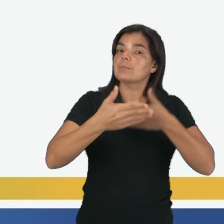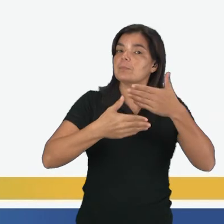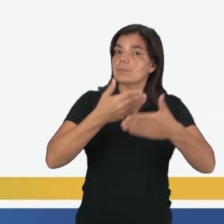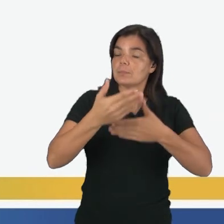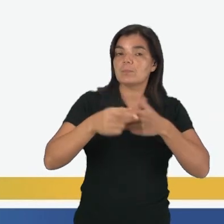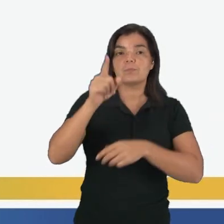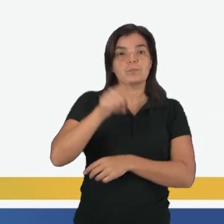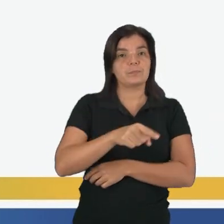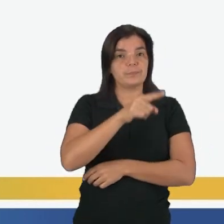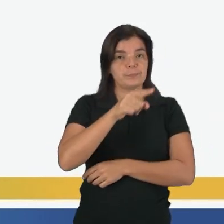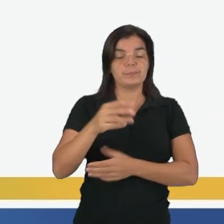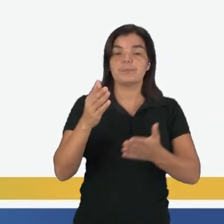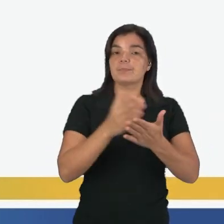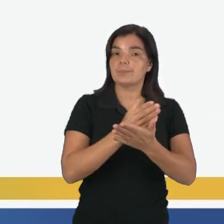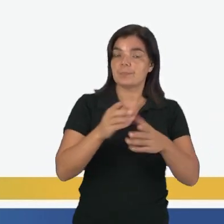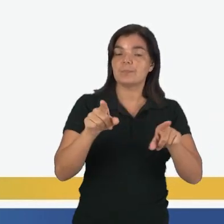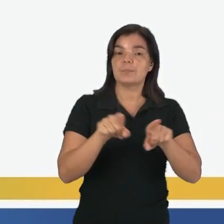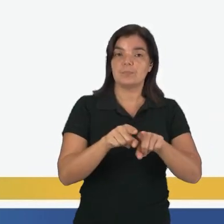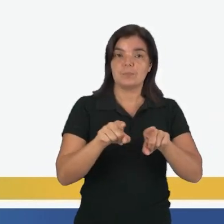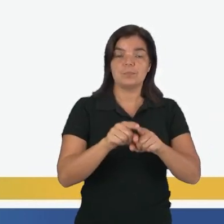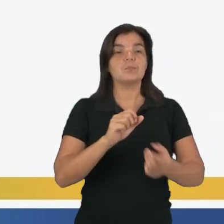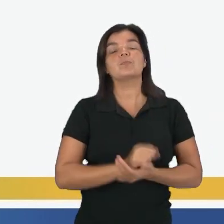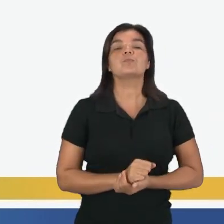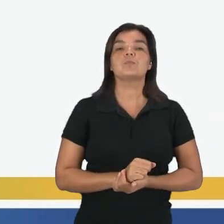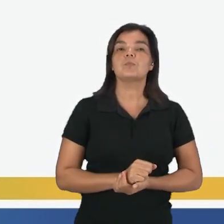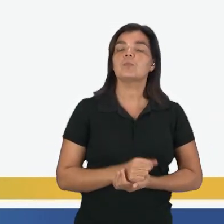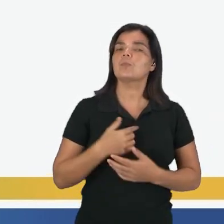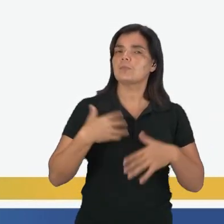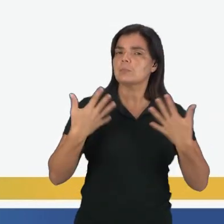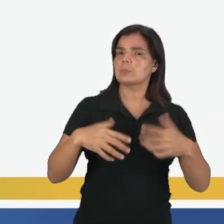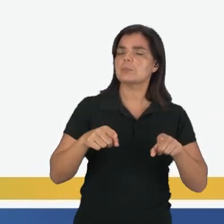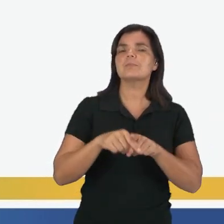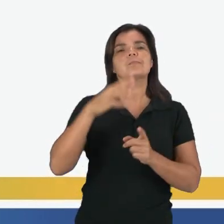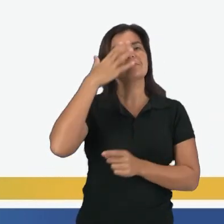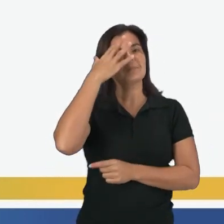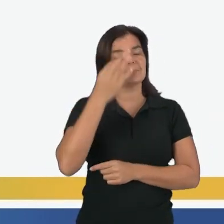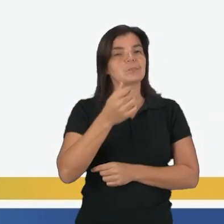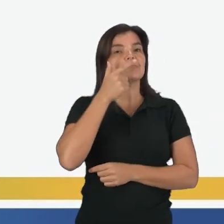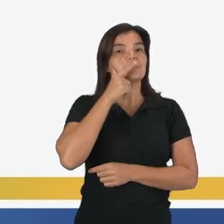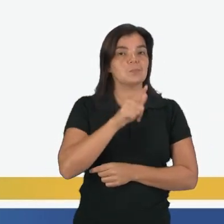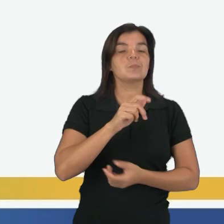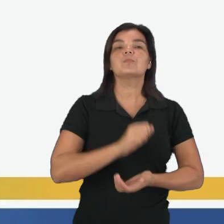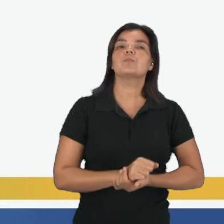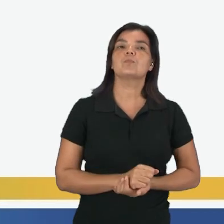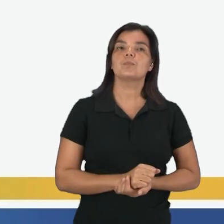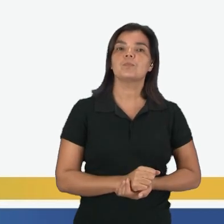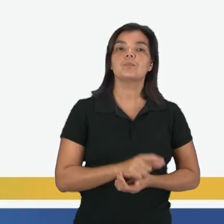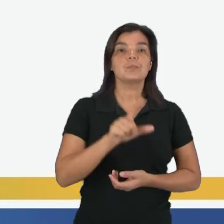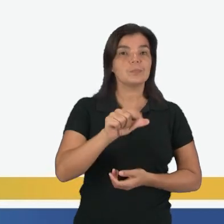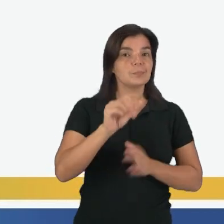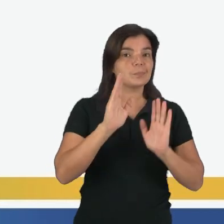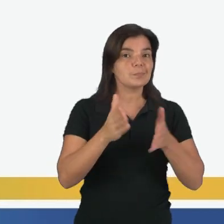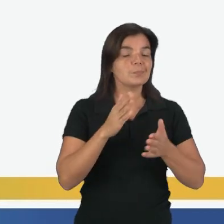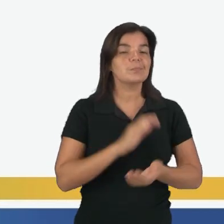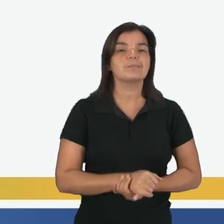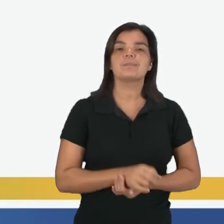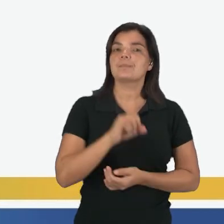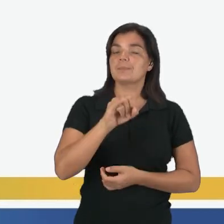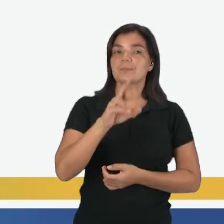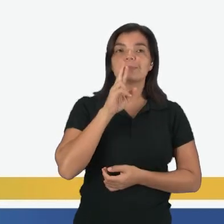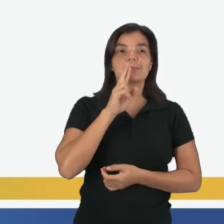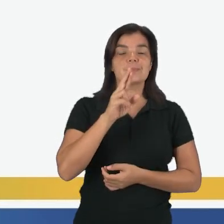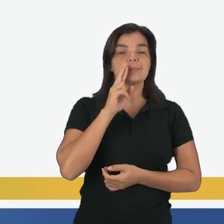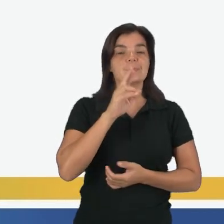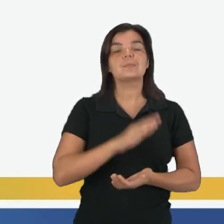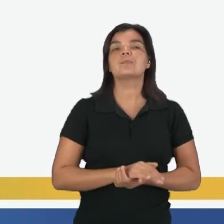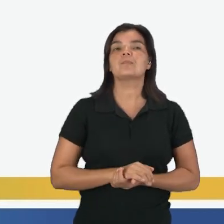de cancelamento em alguma dessas questões que estão com certo exagero, você com certeza vai acertar a questão. Fez a sua escolha então? Se você disse que